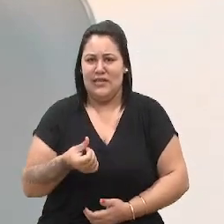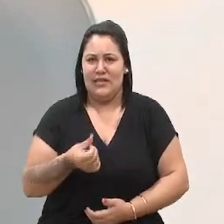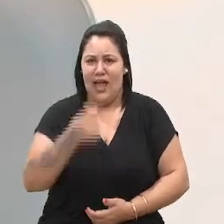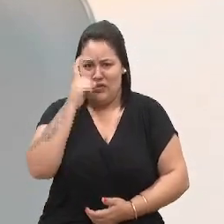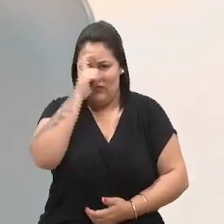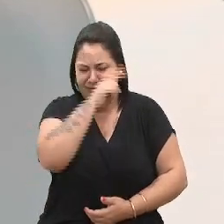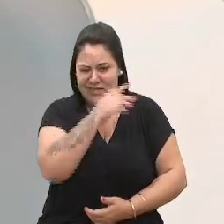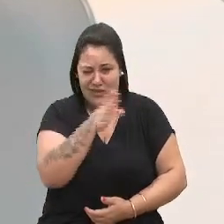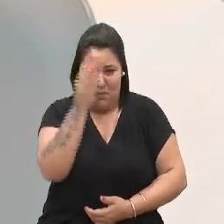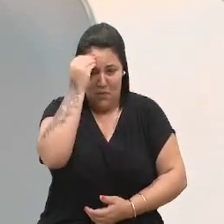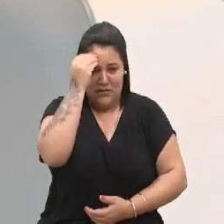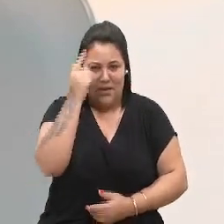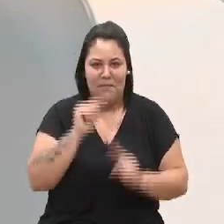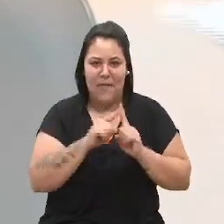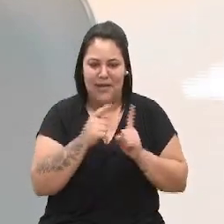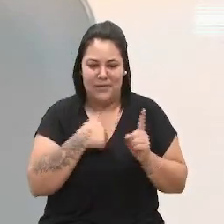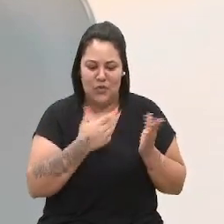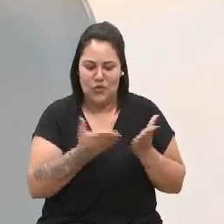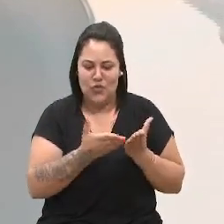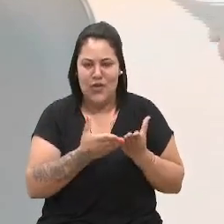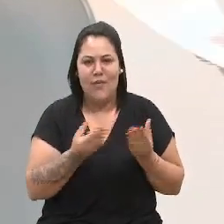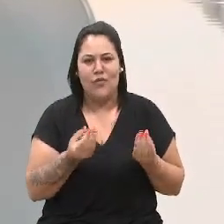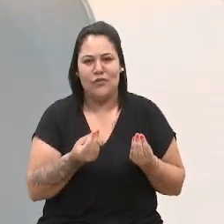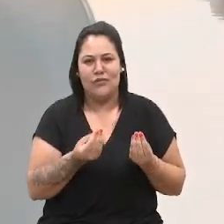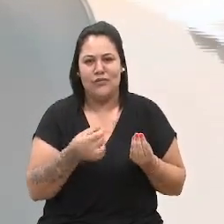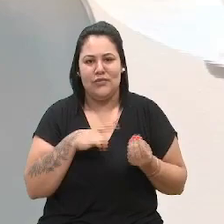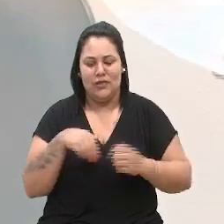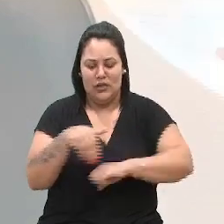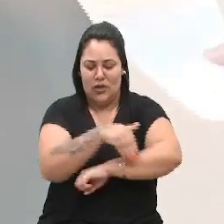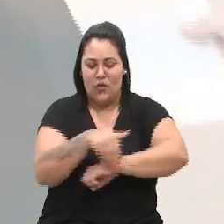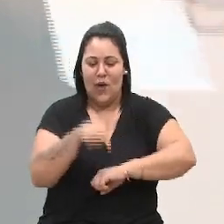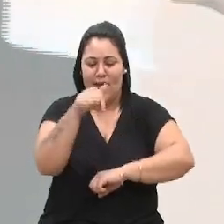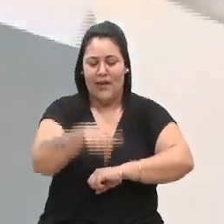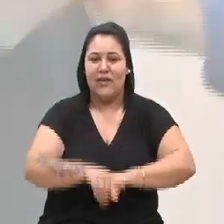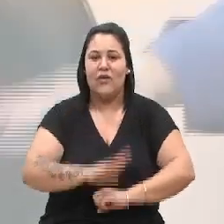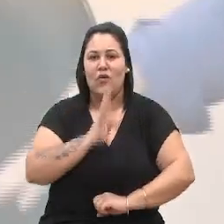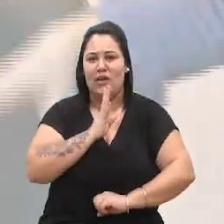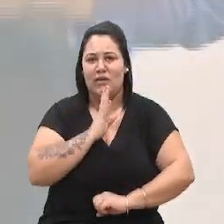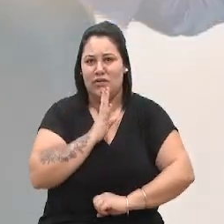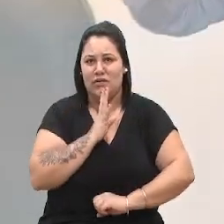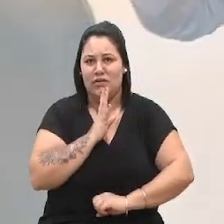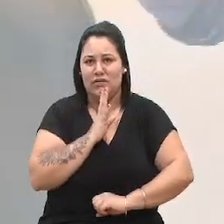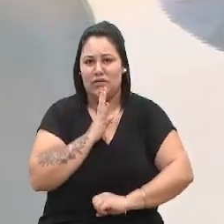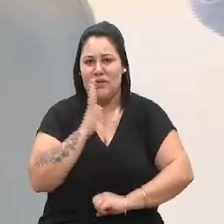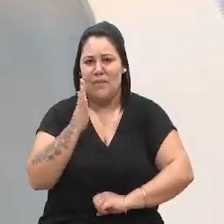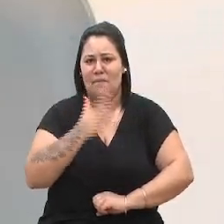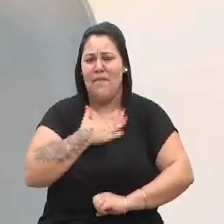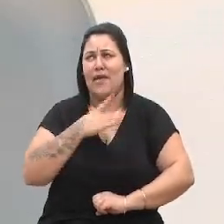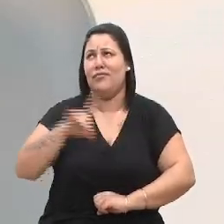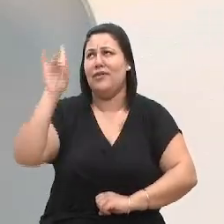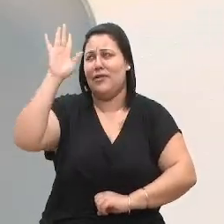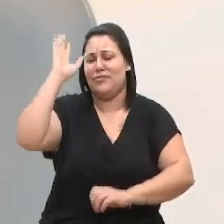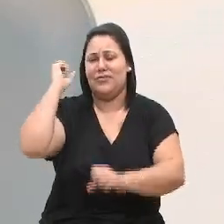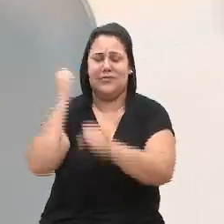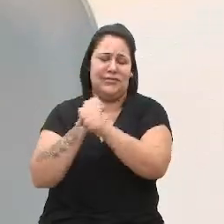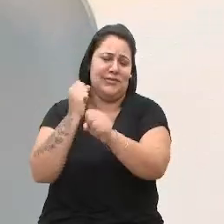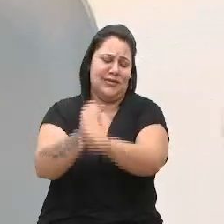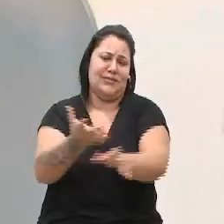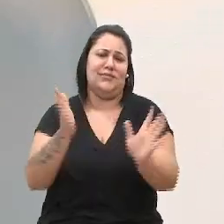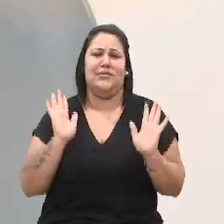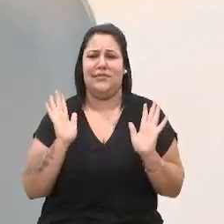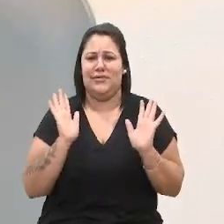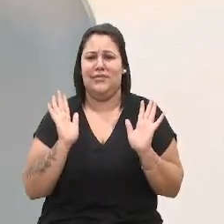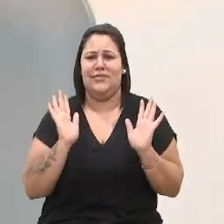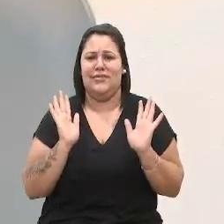cabeça, mas eu estudei muito. Aí tem ruas aqui que a gente conhece ela de, meu Deus, de anos. E a gente